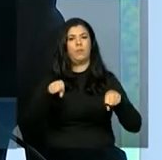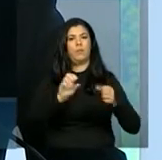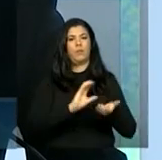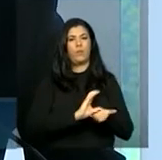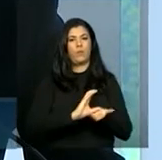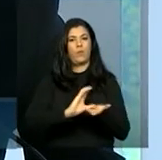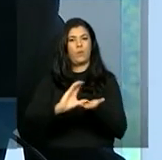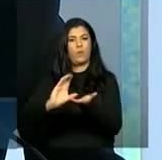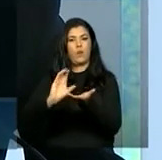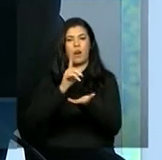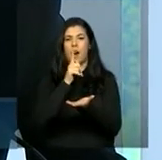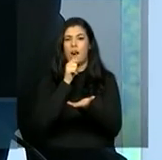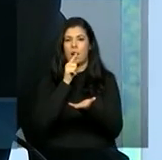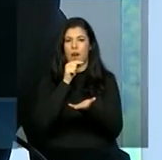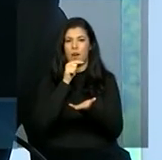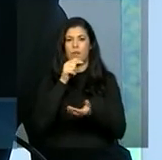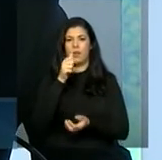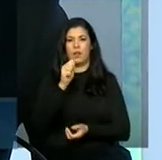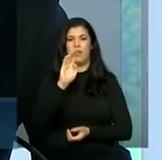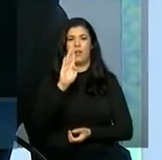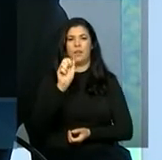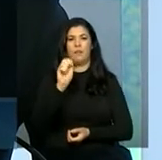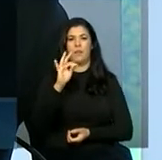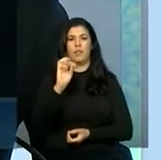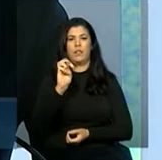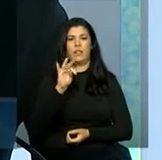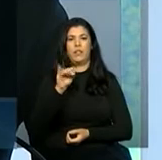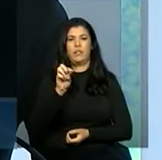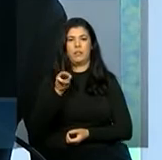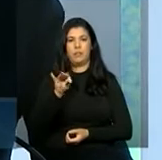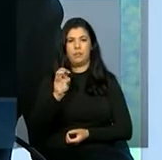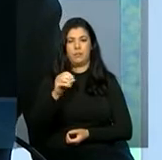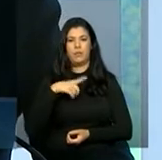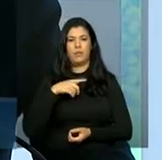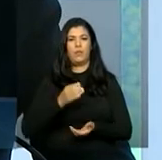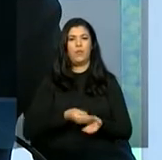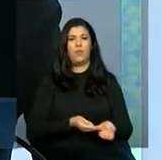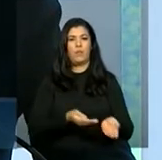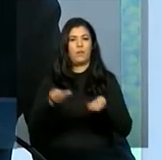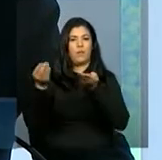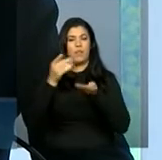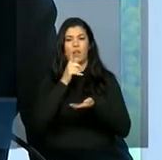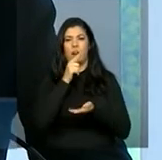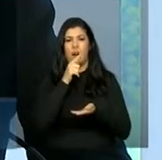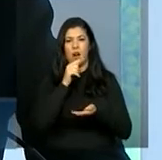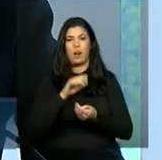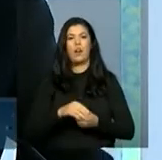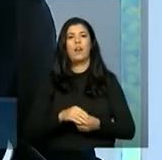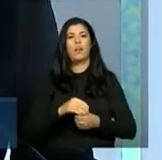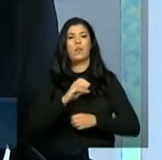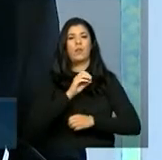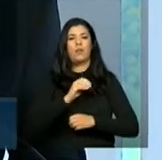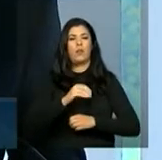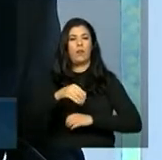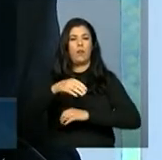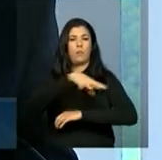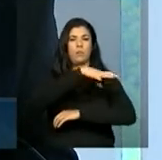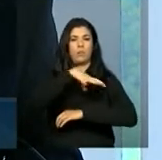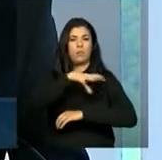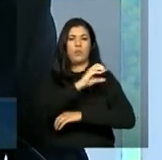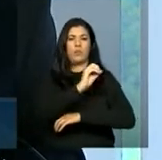água levando água a região Oeste da Região Metropolitana